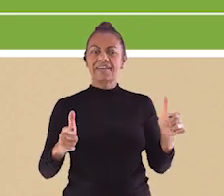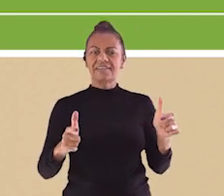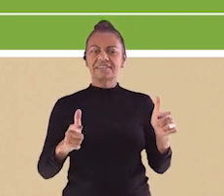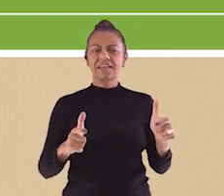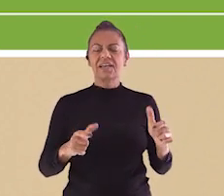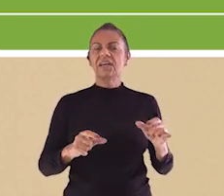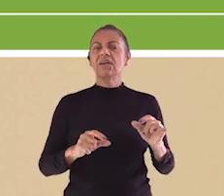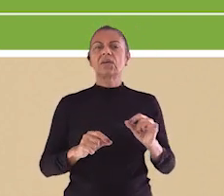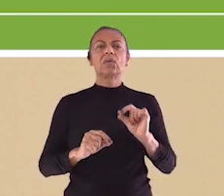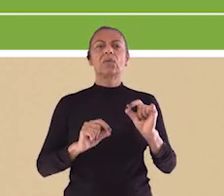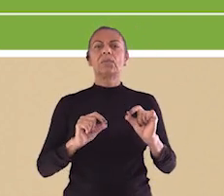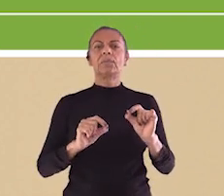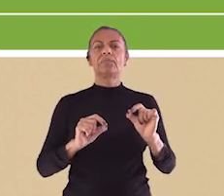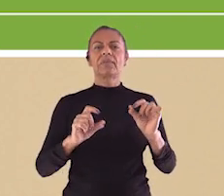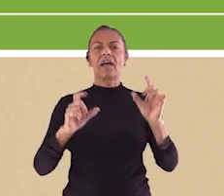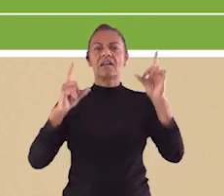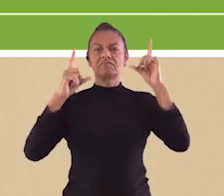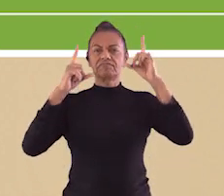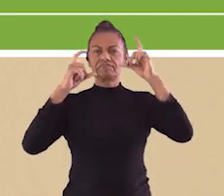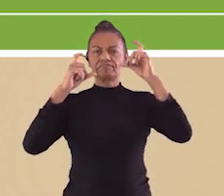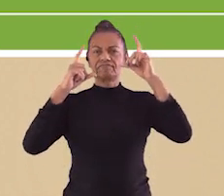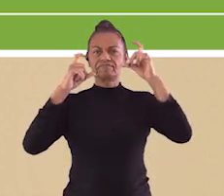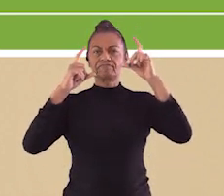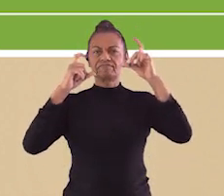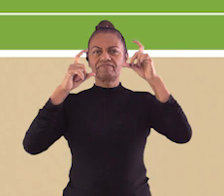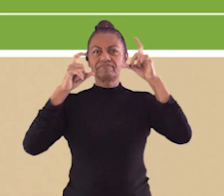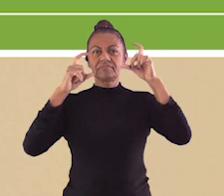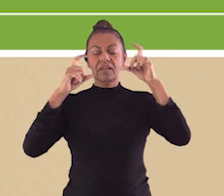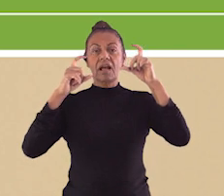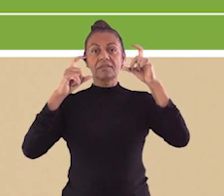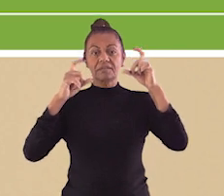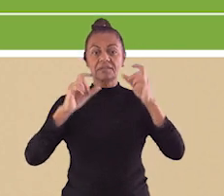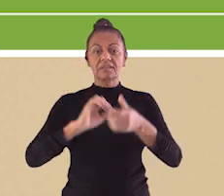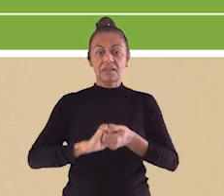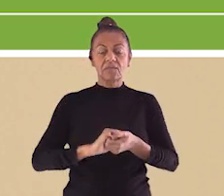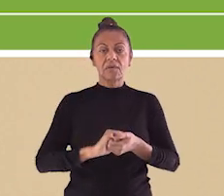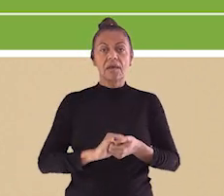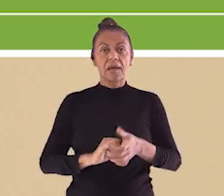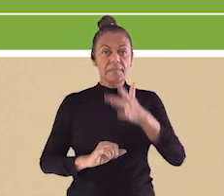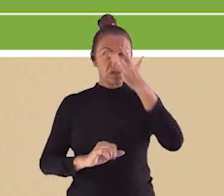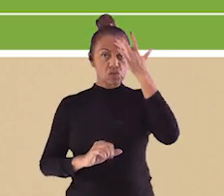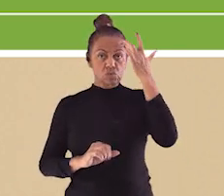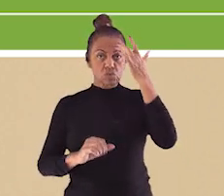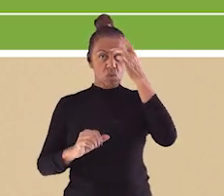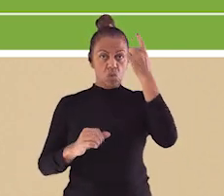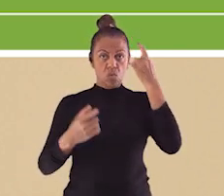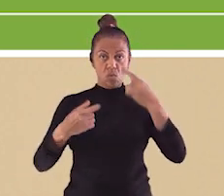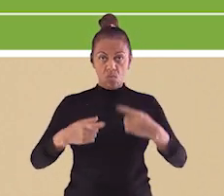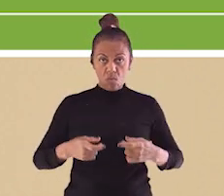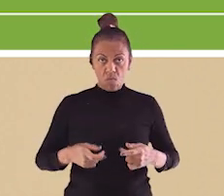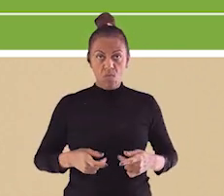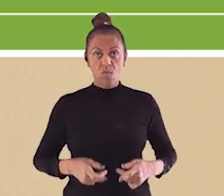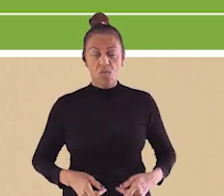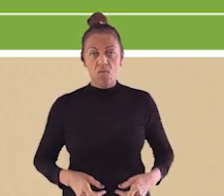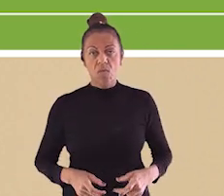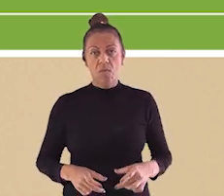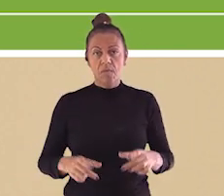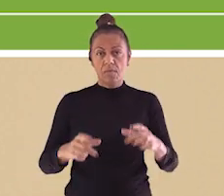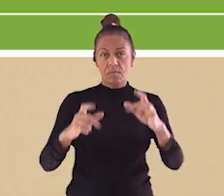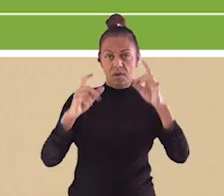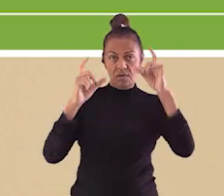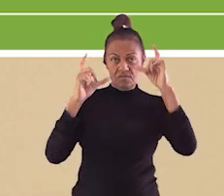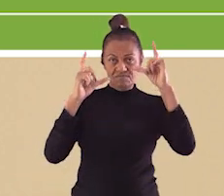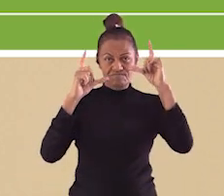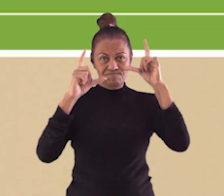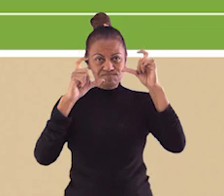O funcionamento de uma câmera é similar ao do olho humano. Quando acontece a abertura da lente para a entrada da